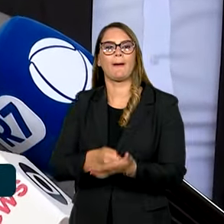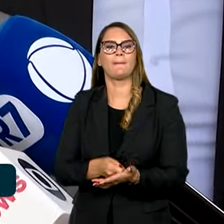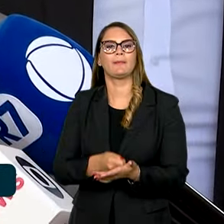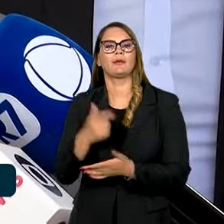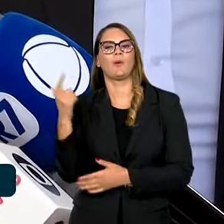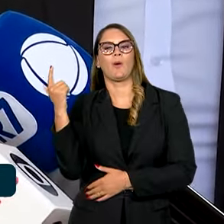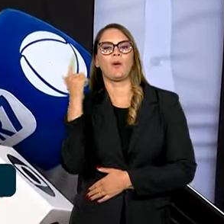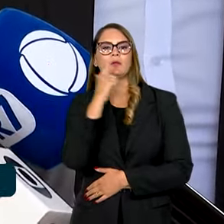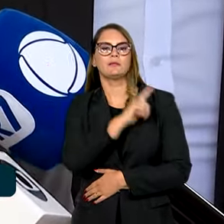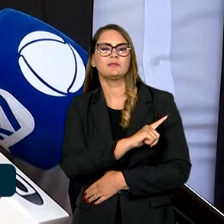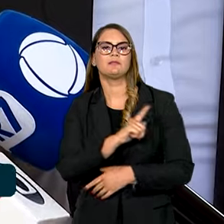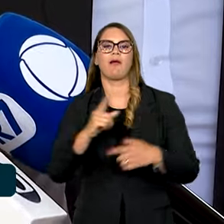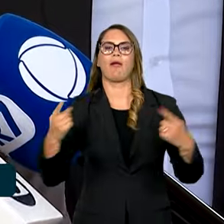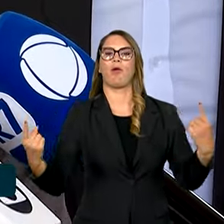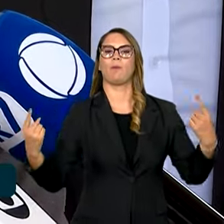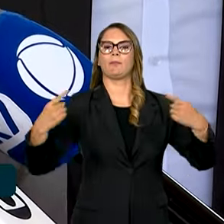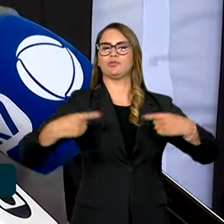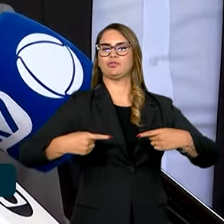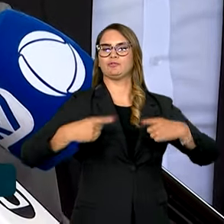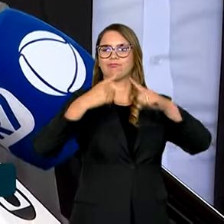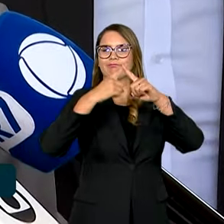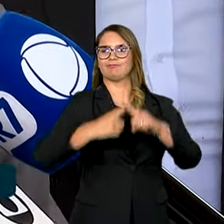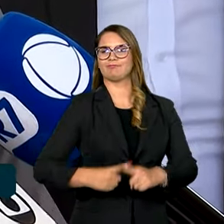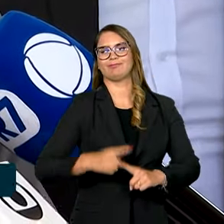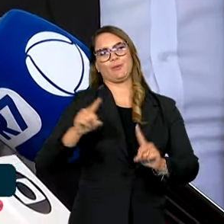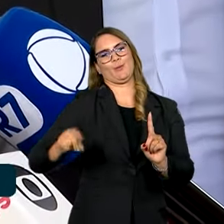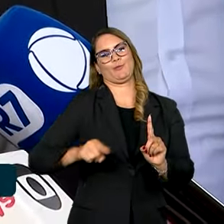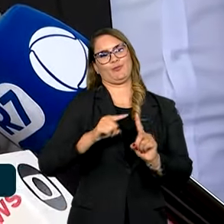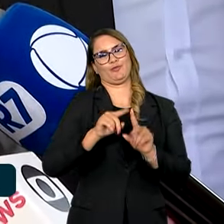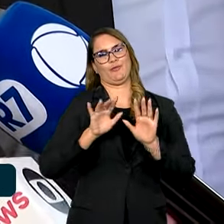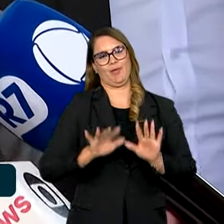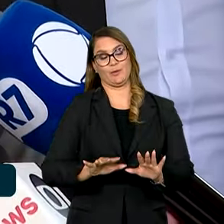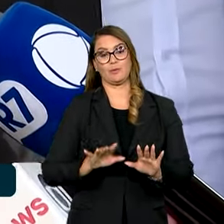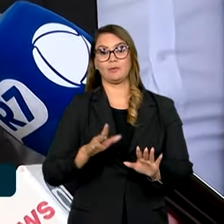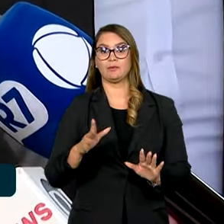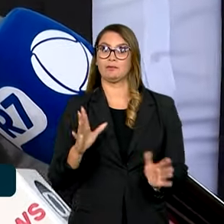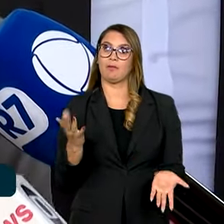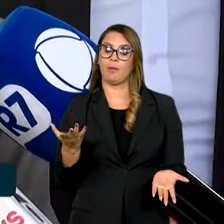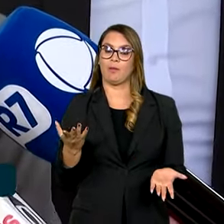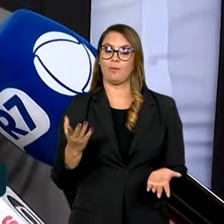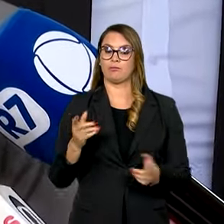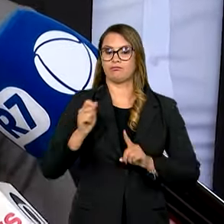ganho de competitividade. Esse é o objetivo. Estamos fechando aí os últimos números.